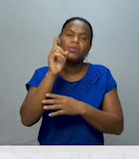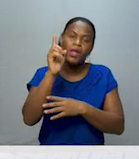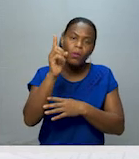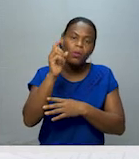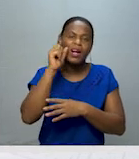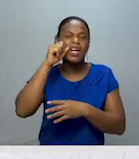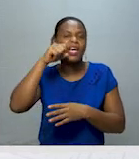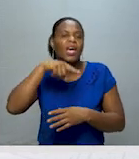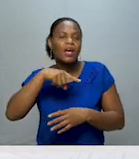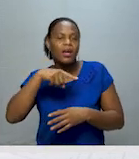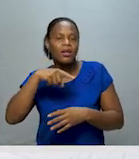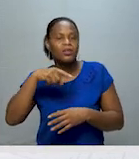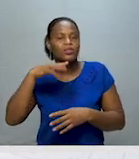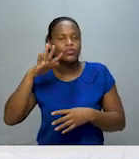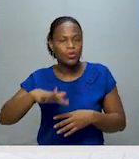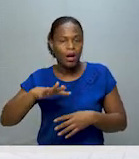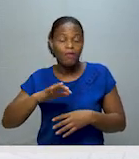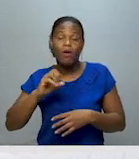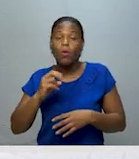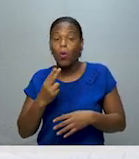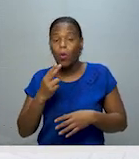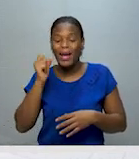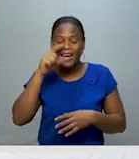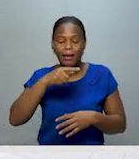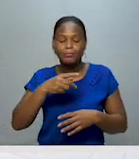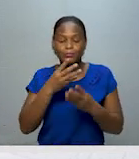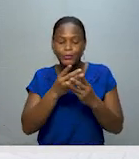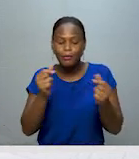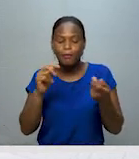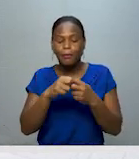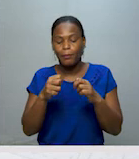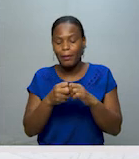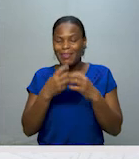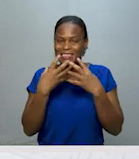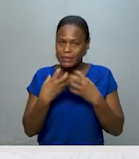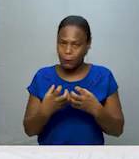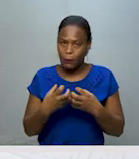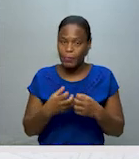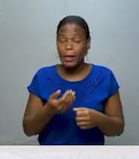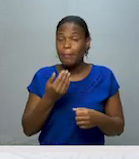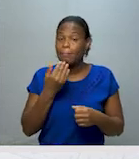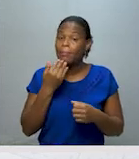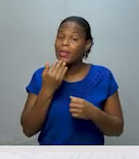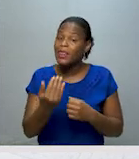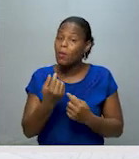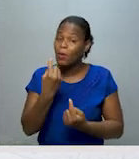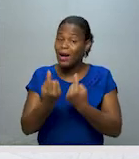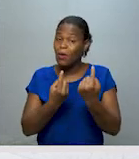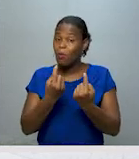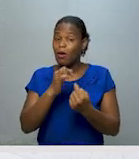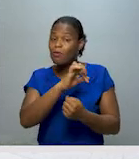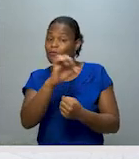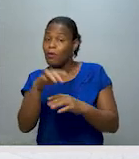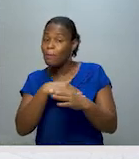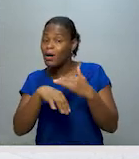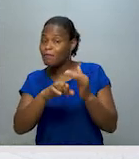Deus quem estava, ou seja, quem resolvia os problemas da seca. Pediu que cada um fizesse a sua